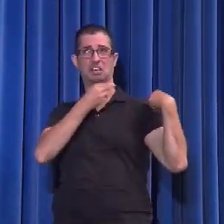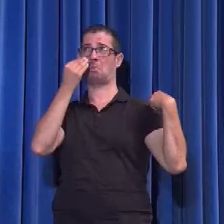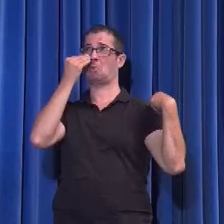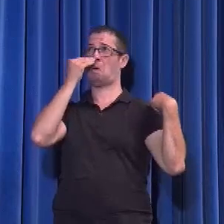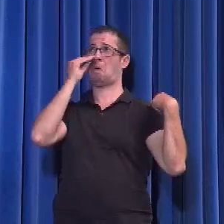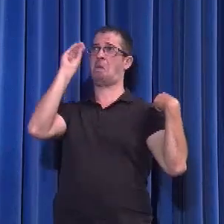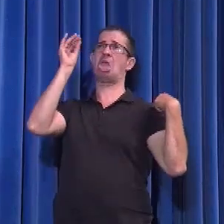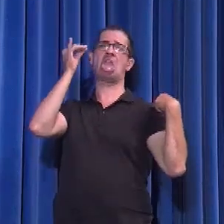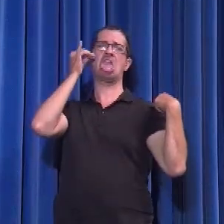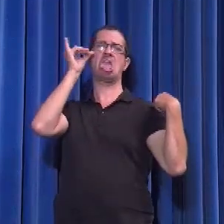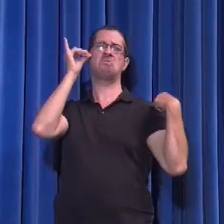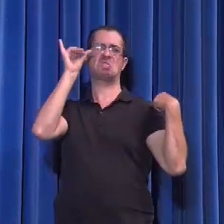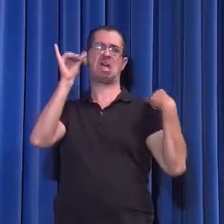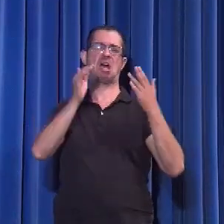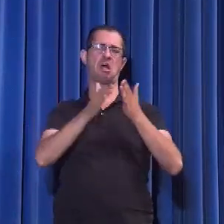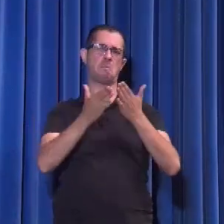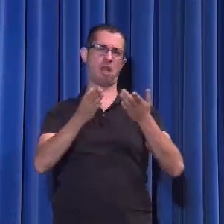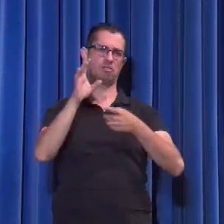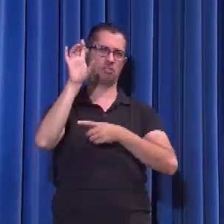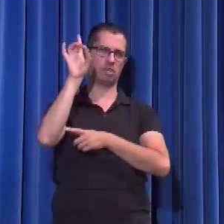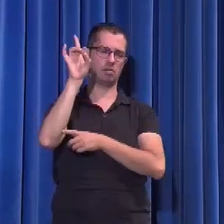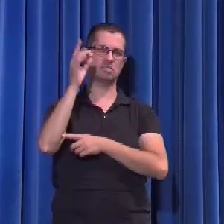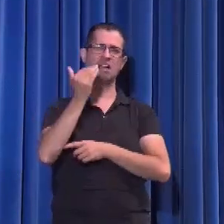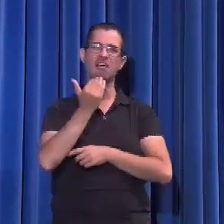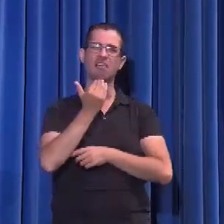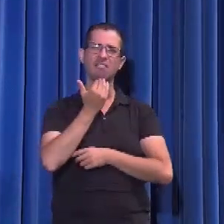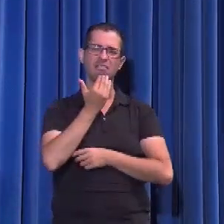Deus. Ninguém